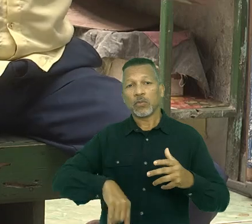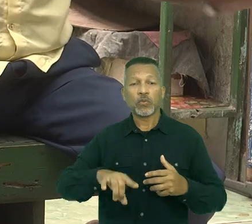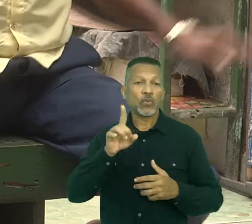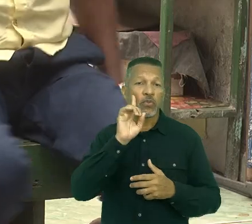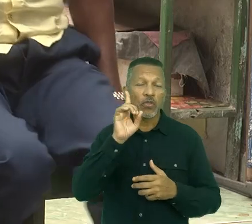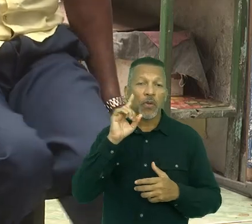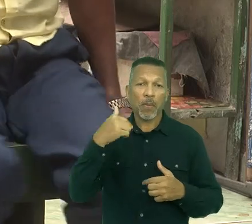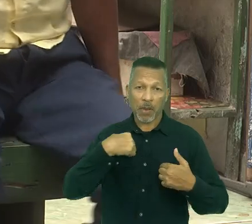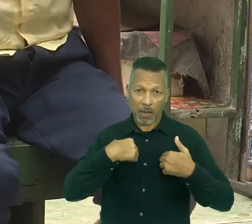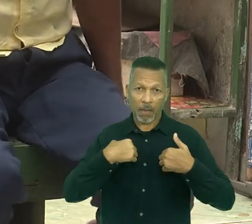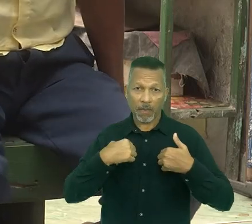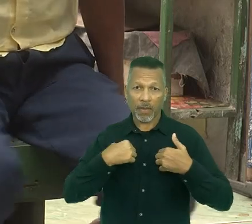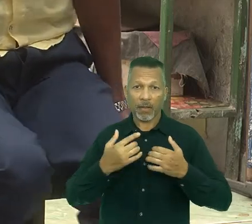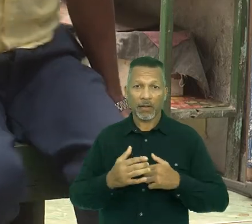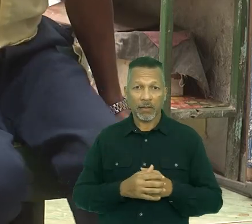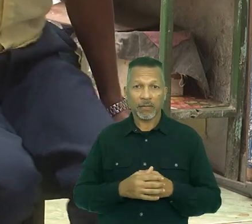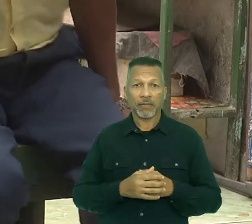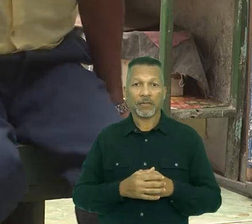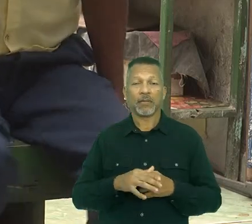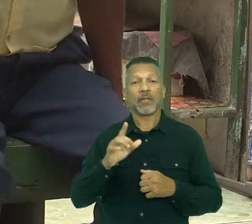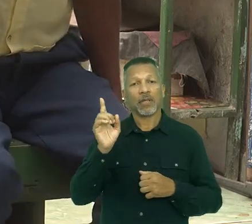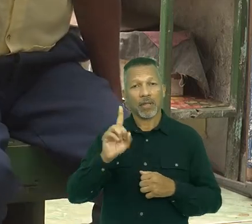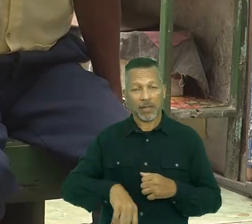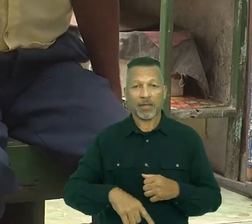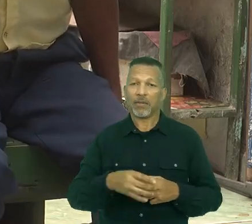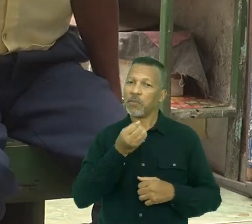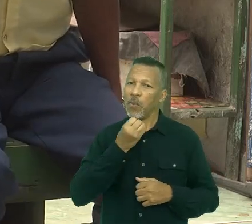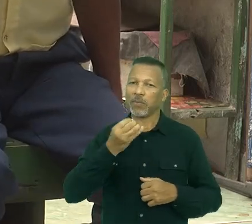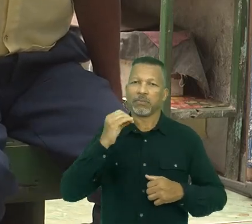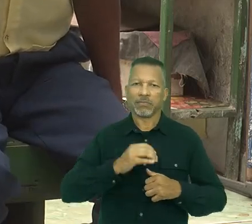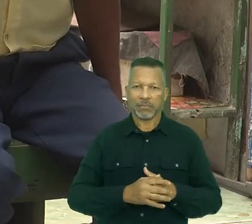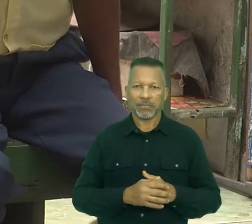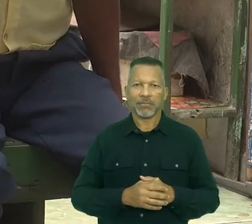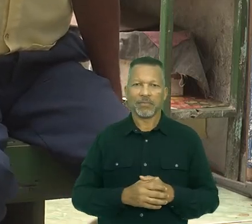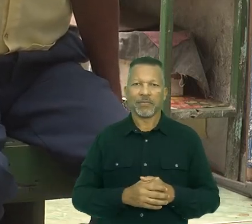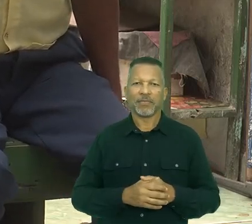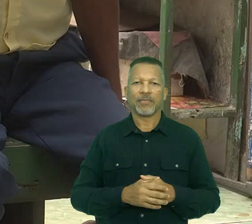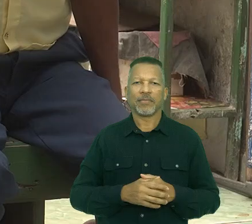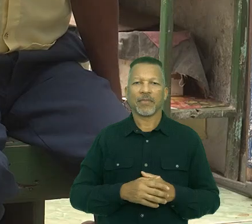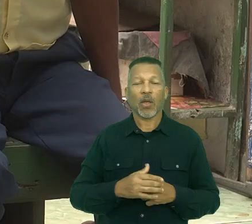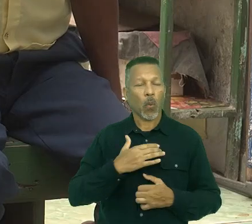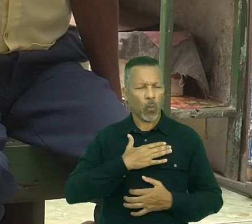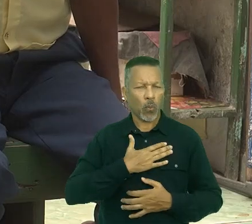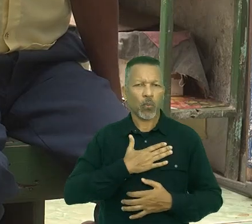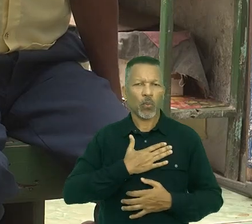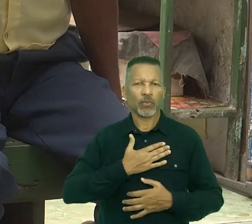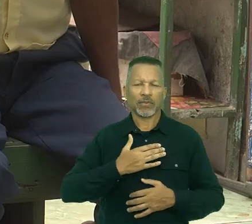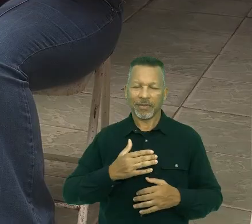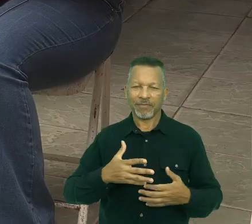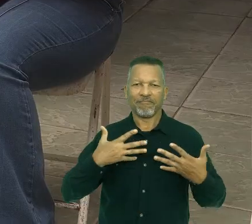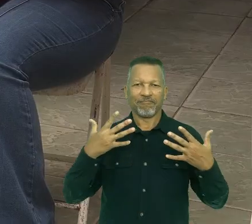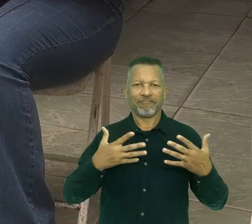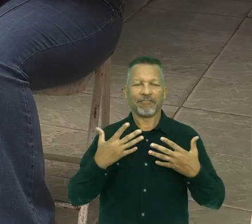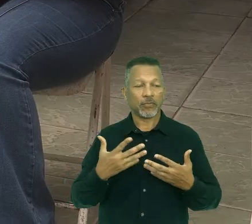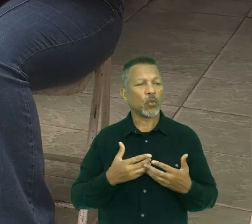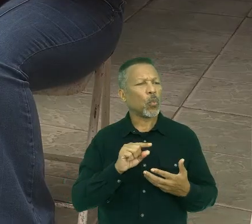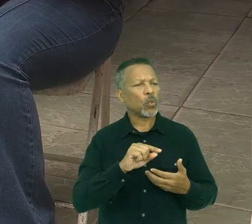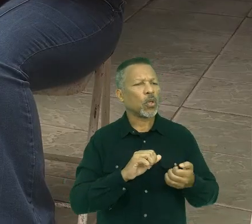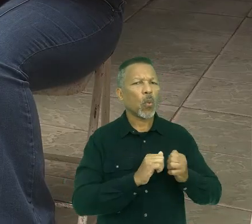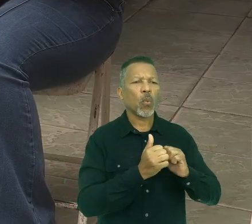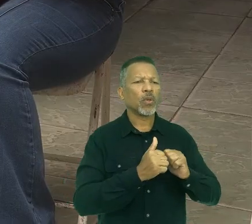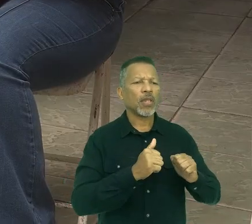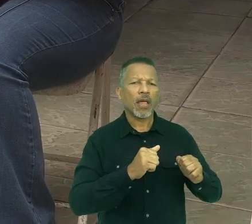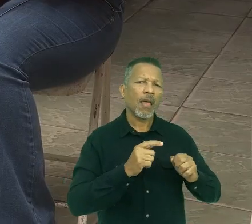para mim é rosto, é ruim passar. Então eu gosto de alegria mesmo. O que o